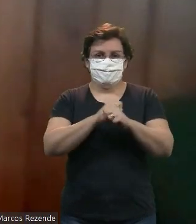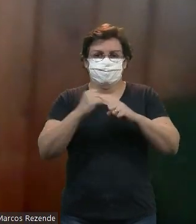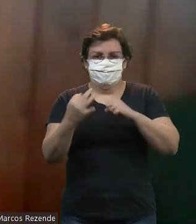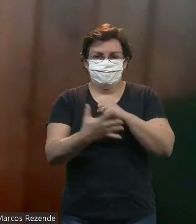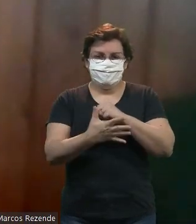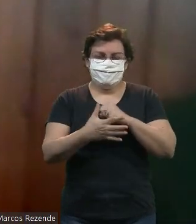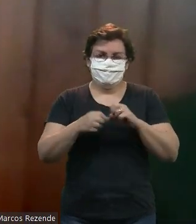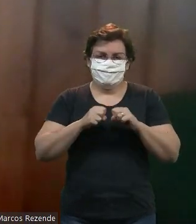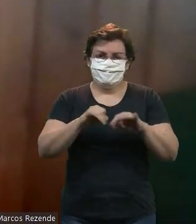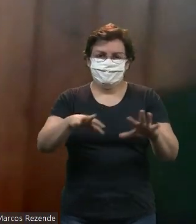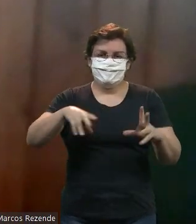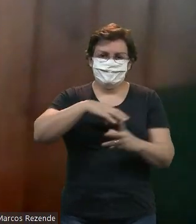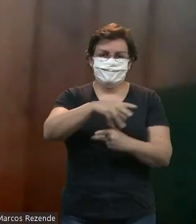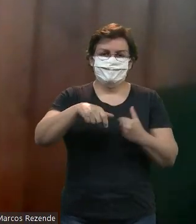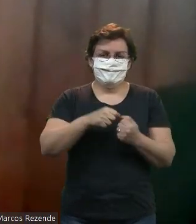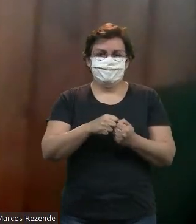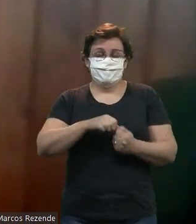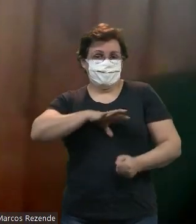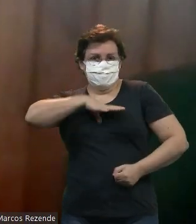do prefeito Daniel,